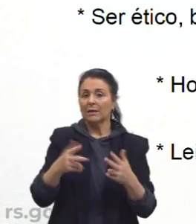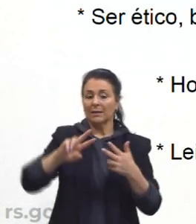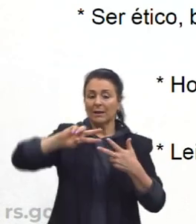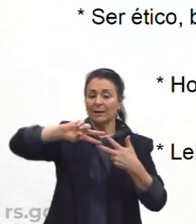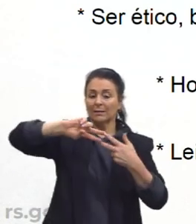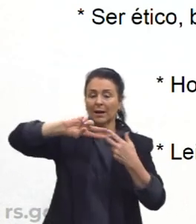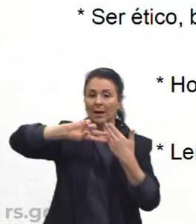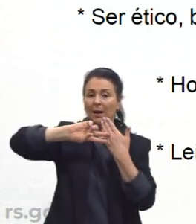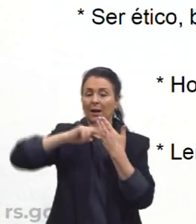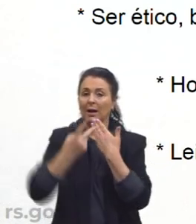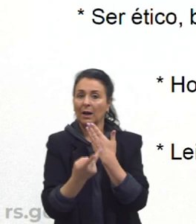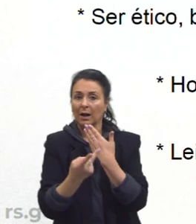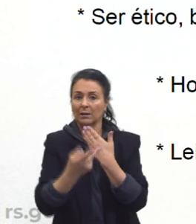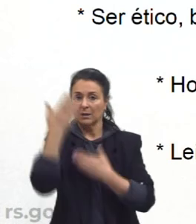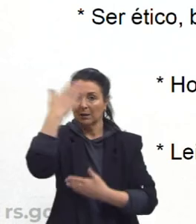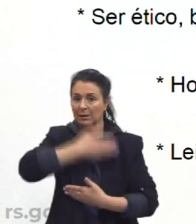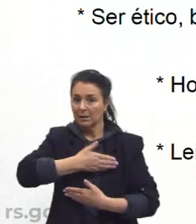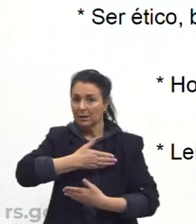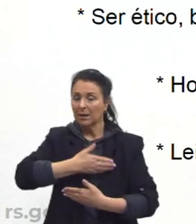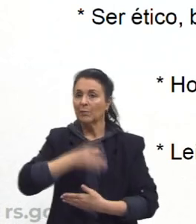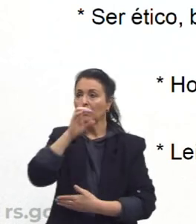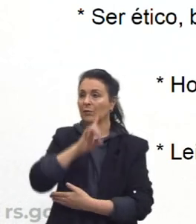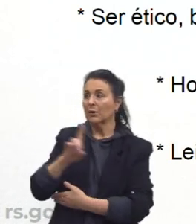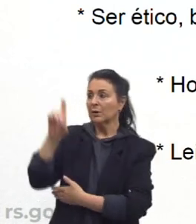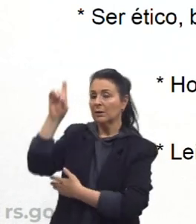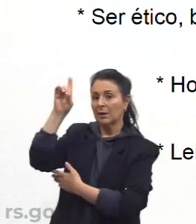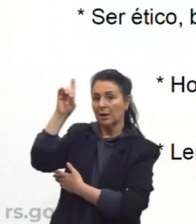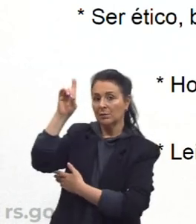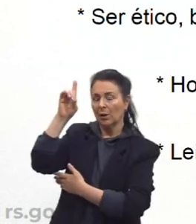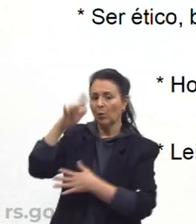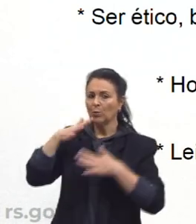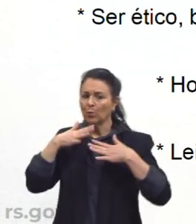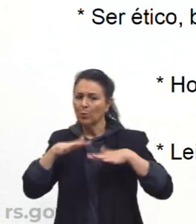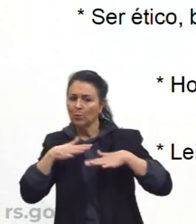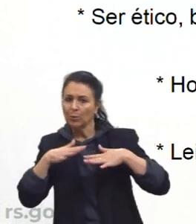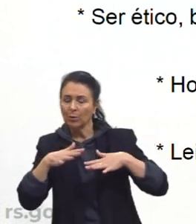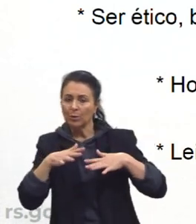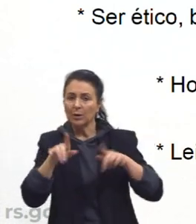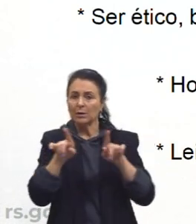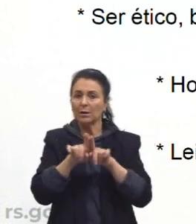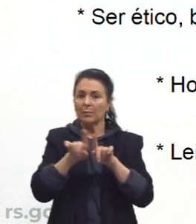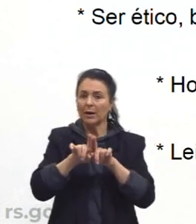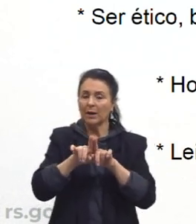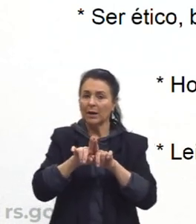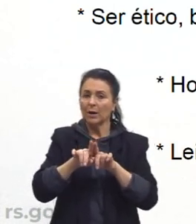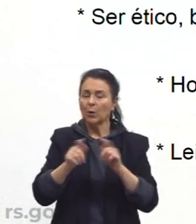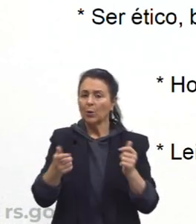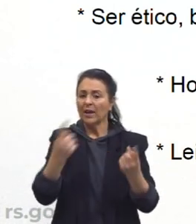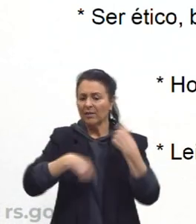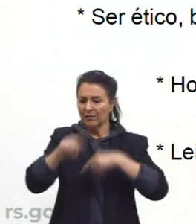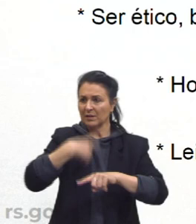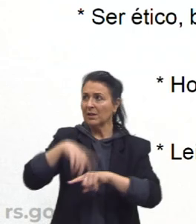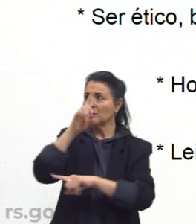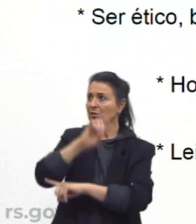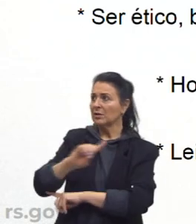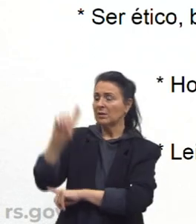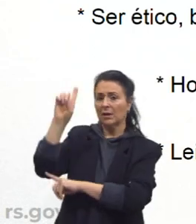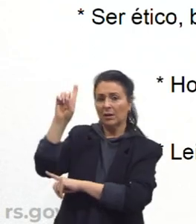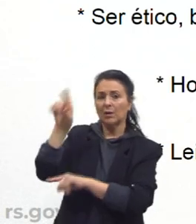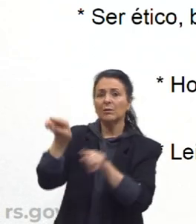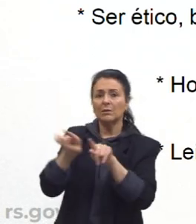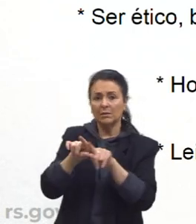eficiente ele prova Deus também como o primeiro motor a causa eficiente de Deus o ser necessário o contingente